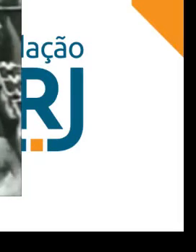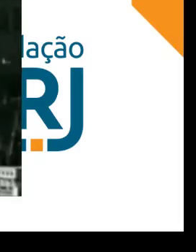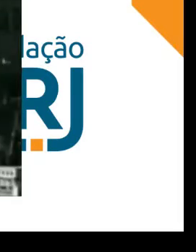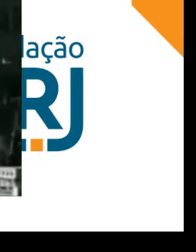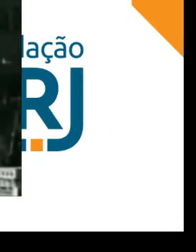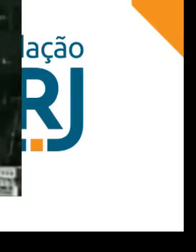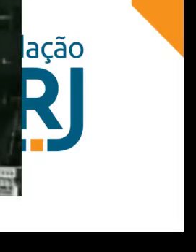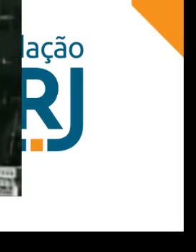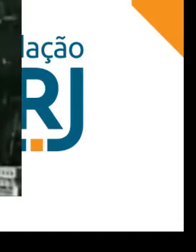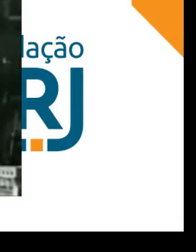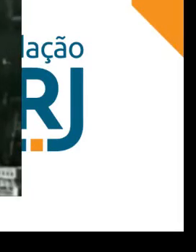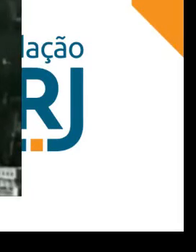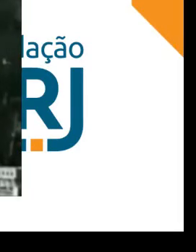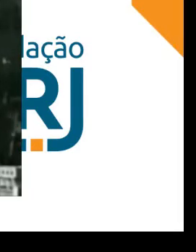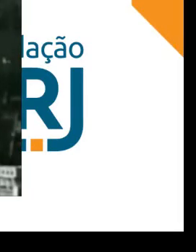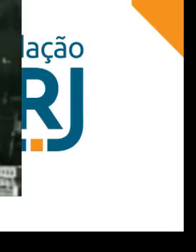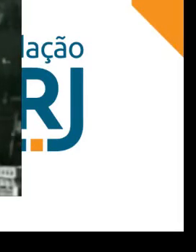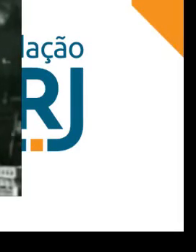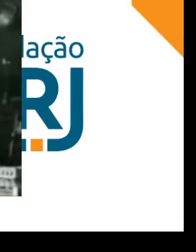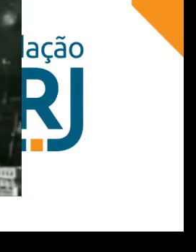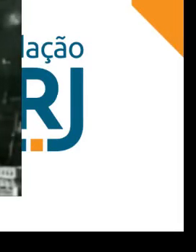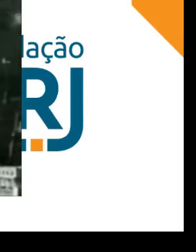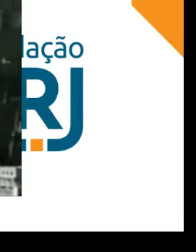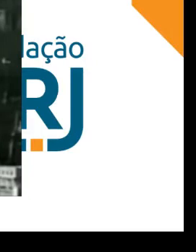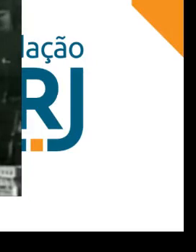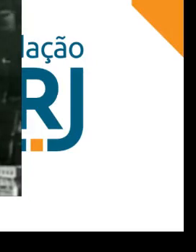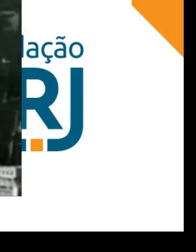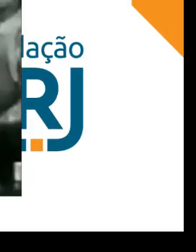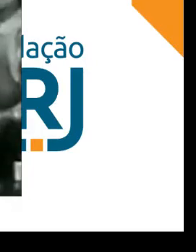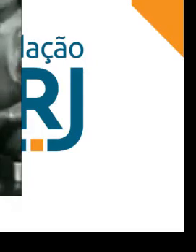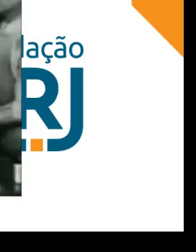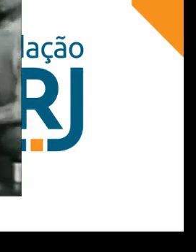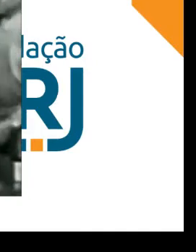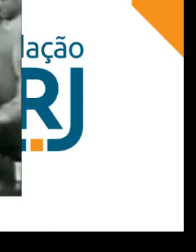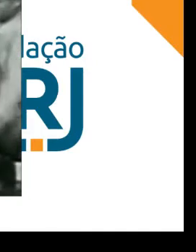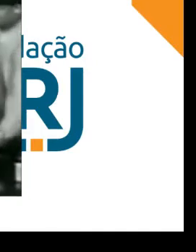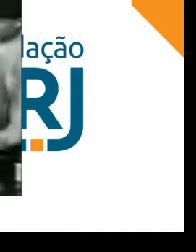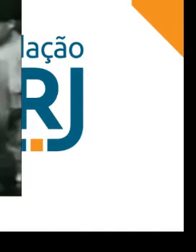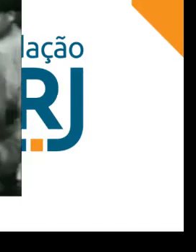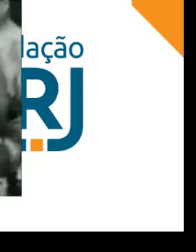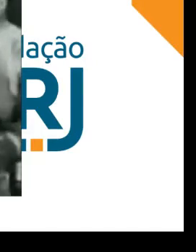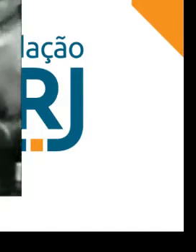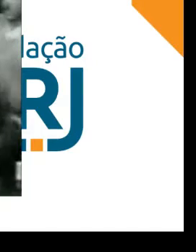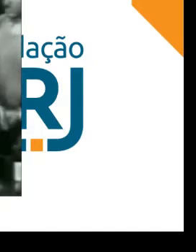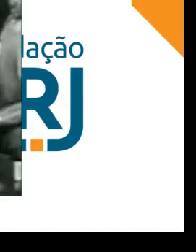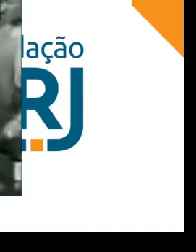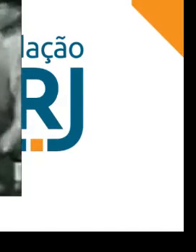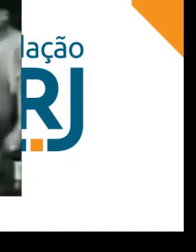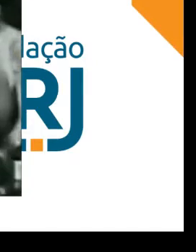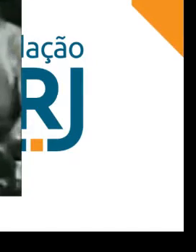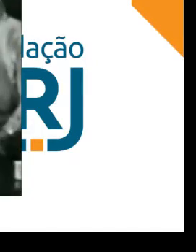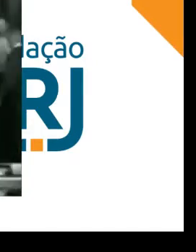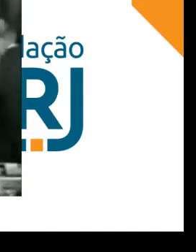nem negociações, dado que os sindicatos estavam proibidos. Os homens enfrentaram uma nova pressão, quando a linha